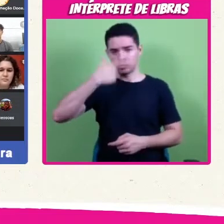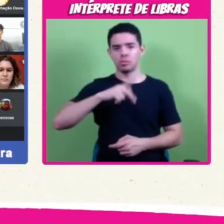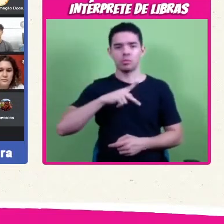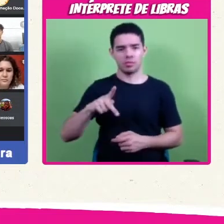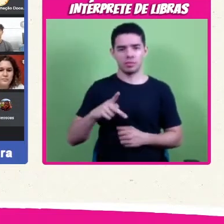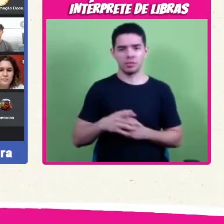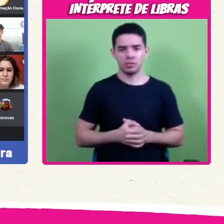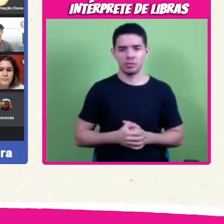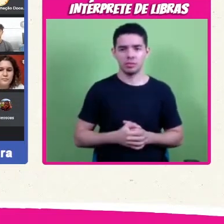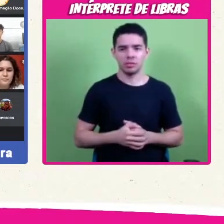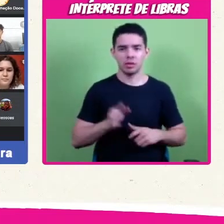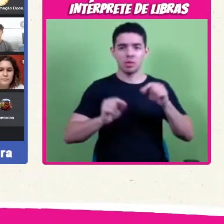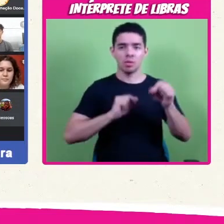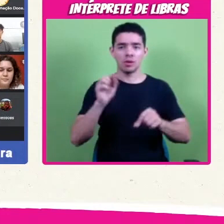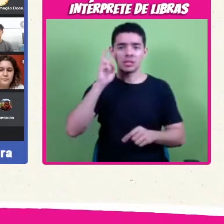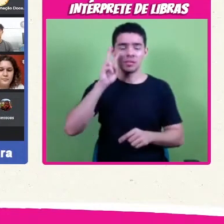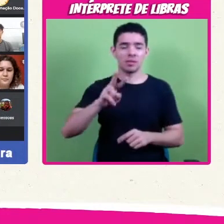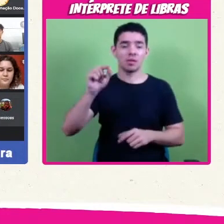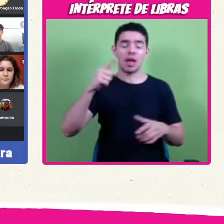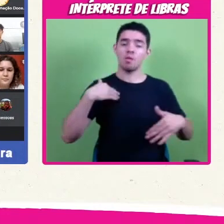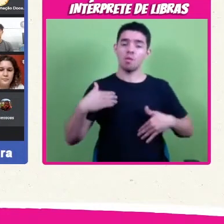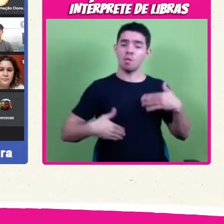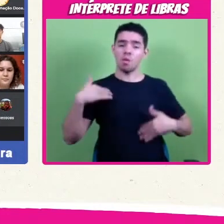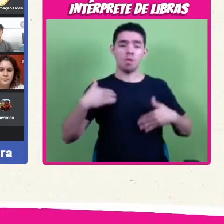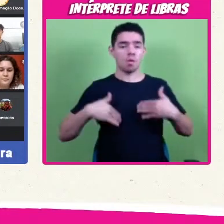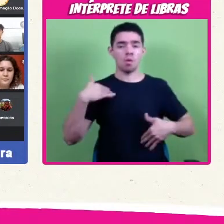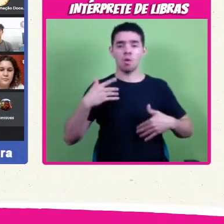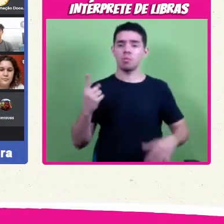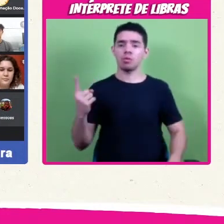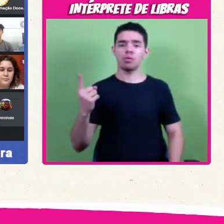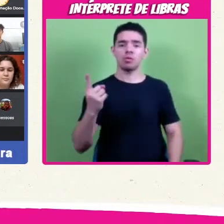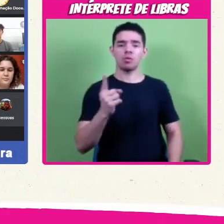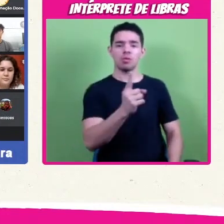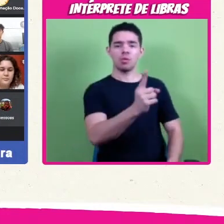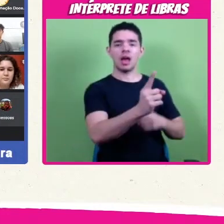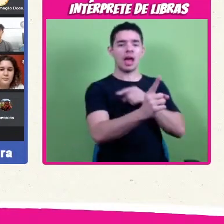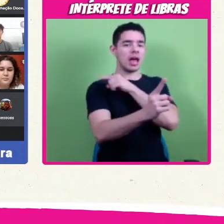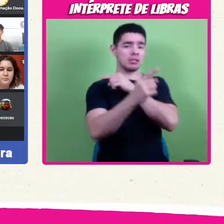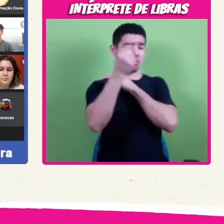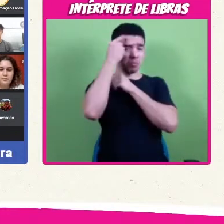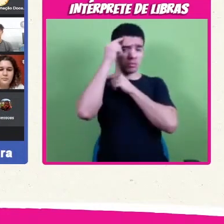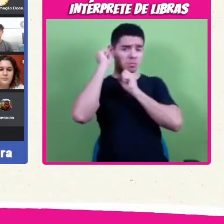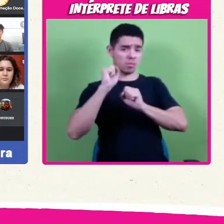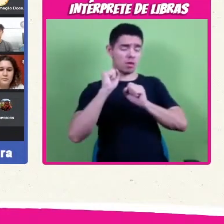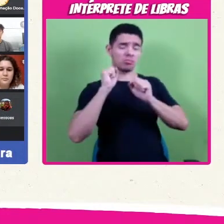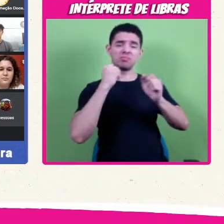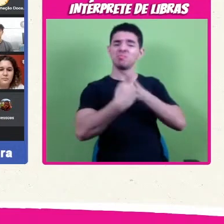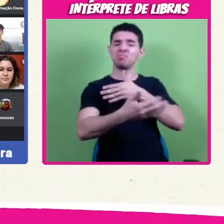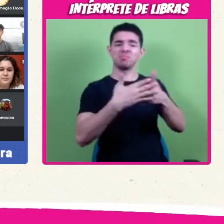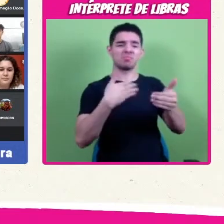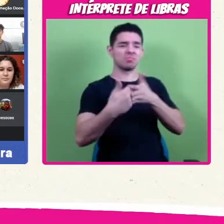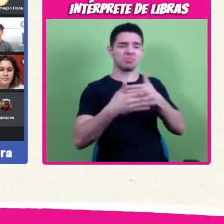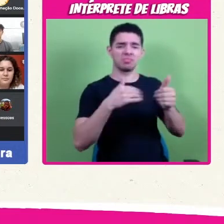Né? Então, o que se vê ali é um corpo ambulante que eles acham que podem fazer o que quiser com isso, né?